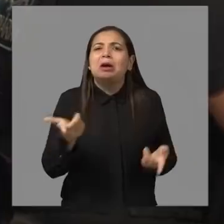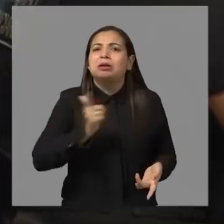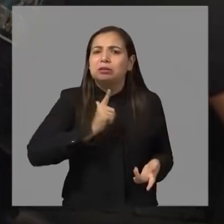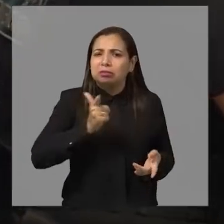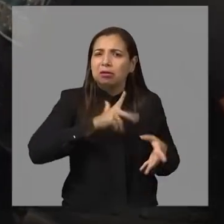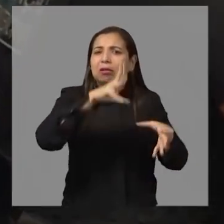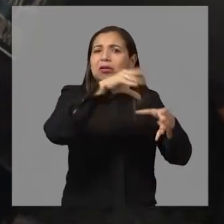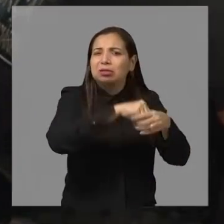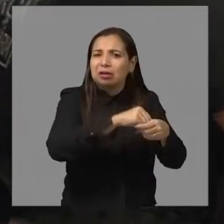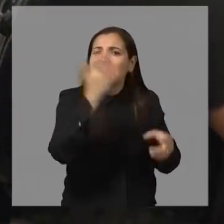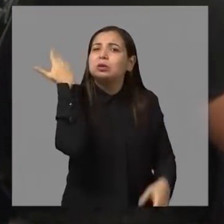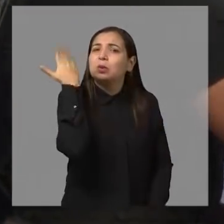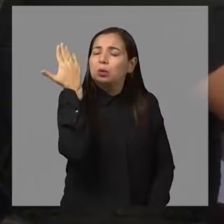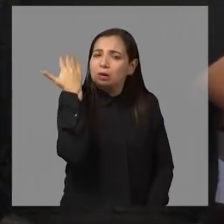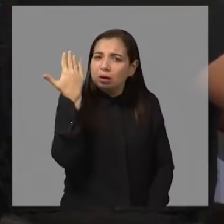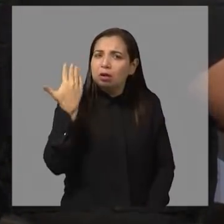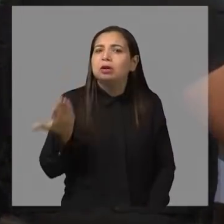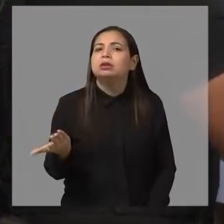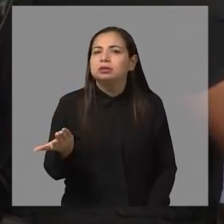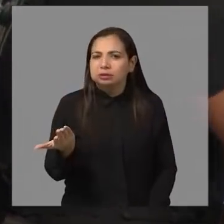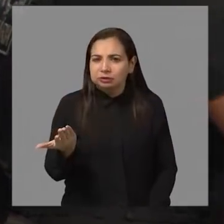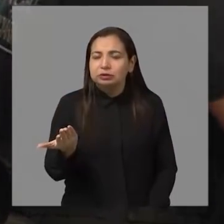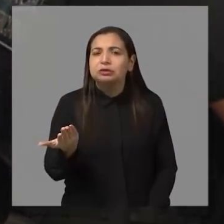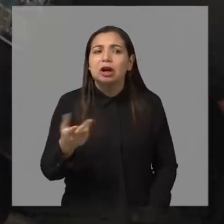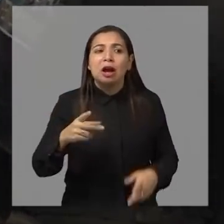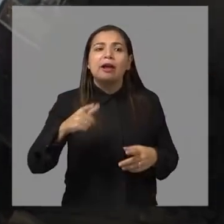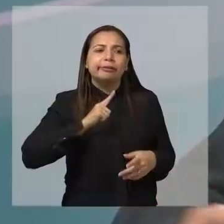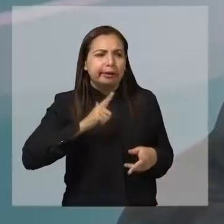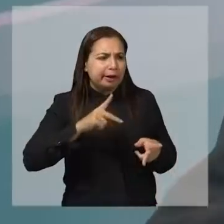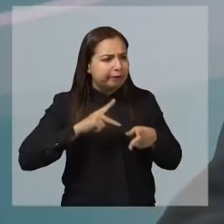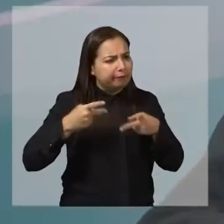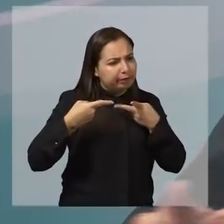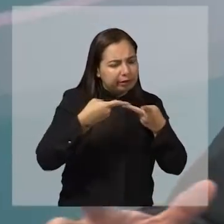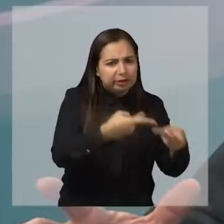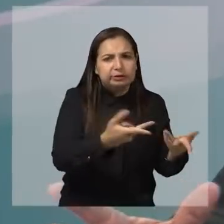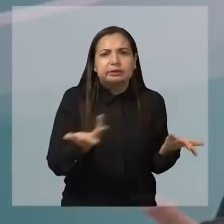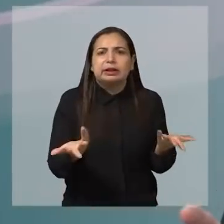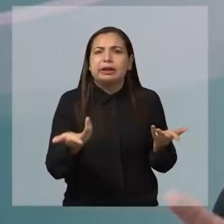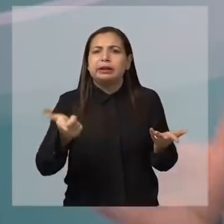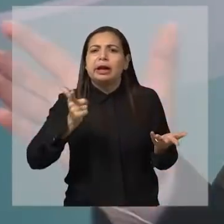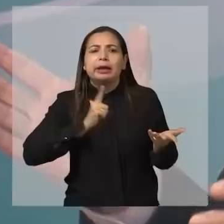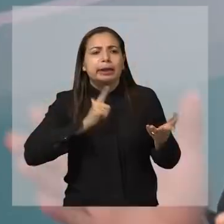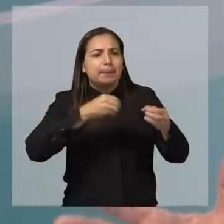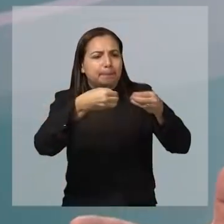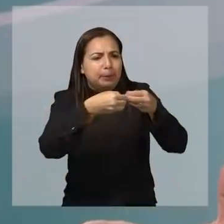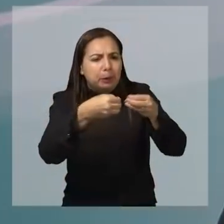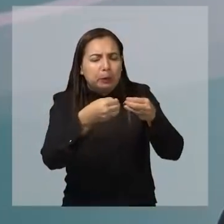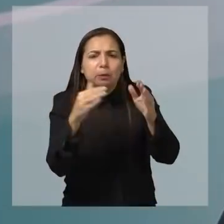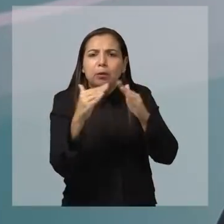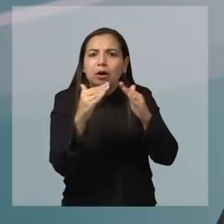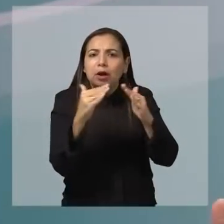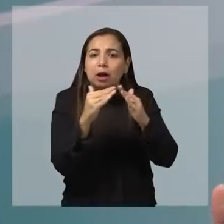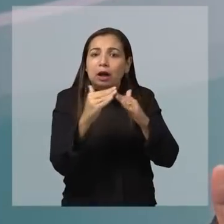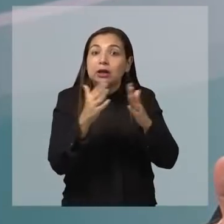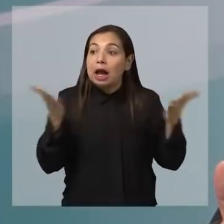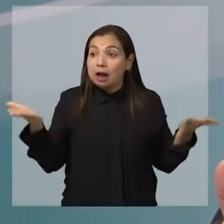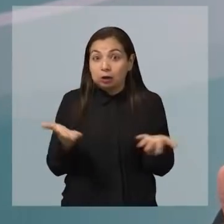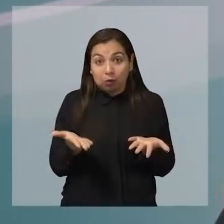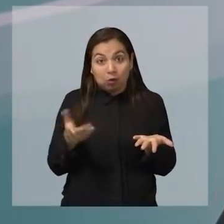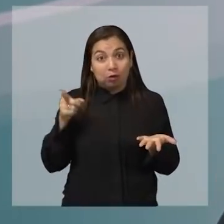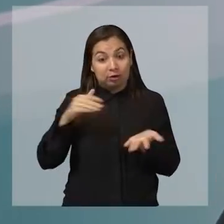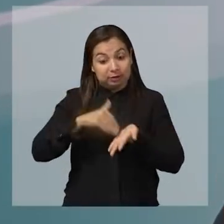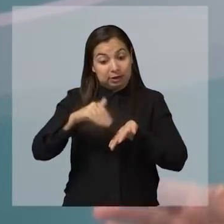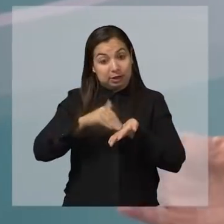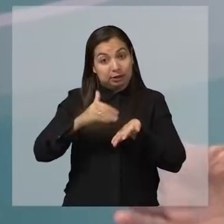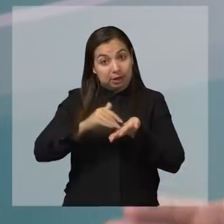Entendeu? Agora, cheio de direitos de visitação, de ficar onde fosse mais perto de casa, ele está colocando as coisas em ordem. O preso está sendo